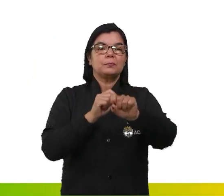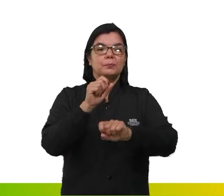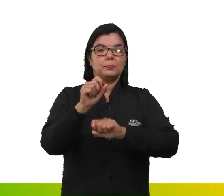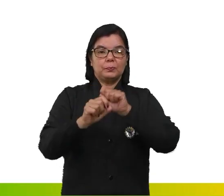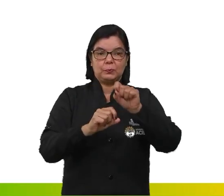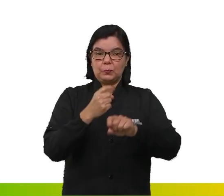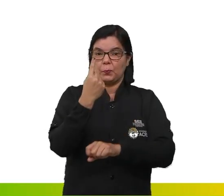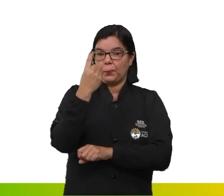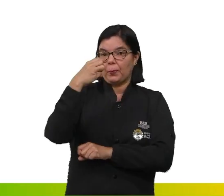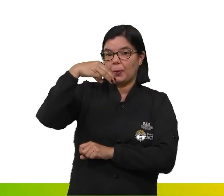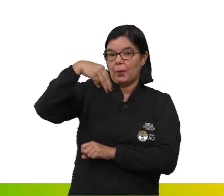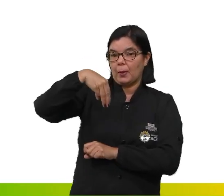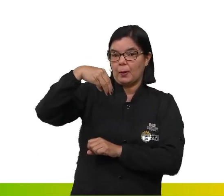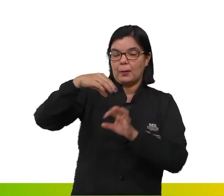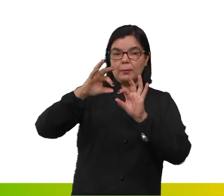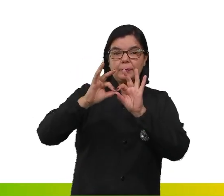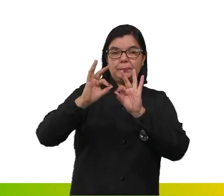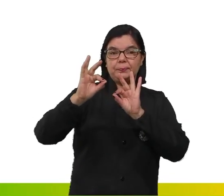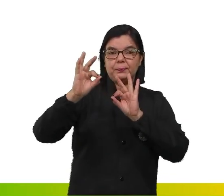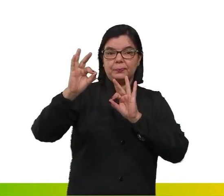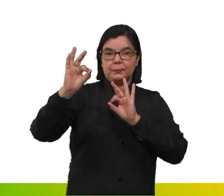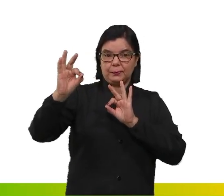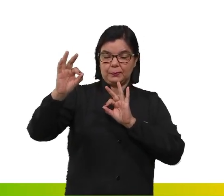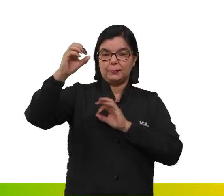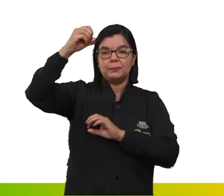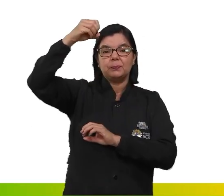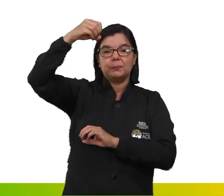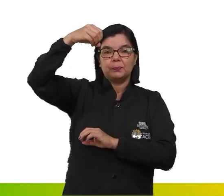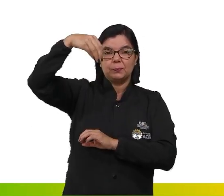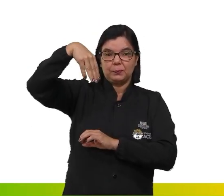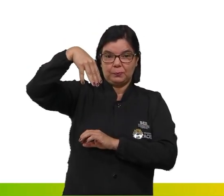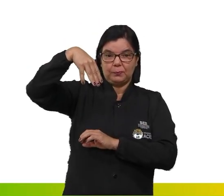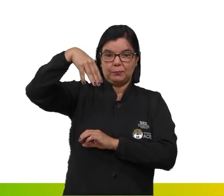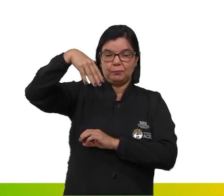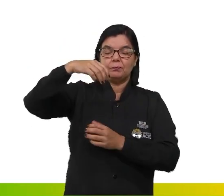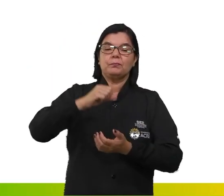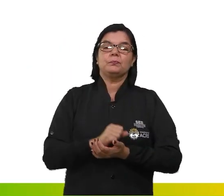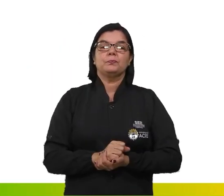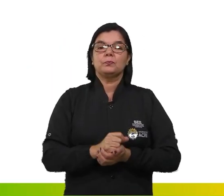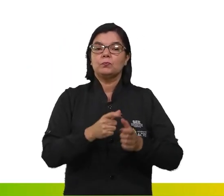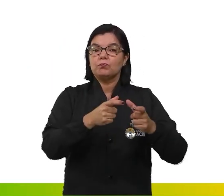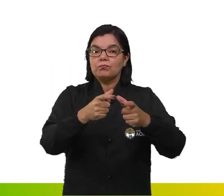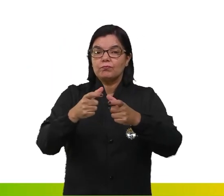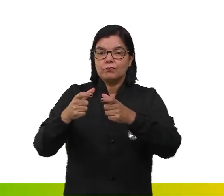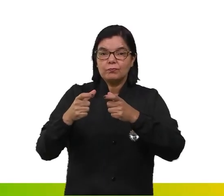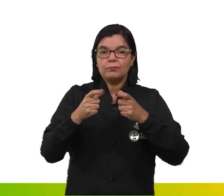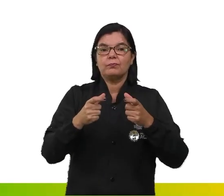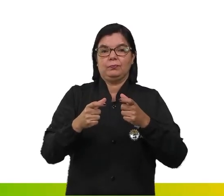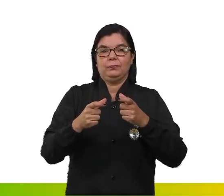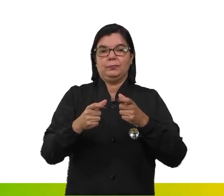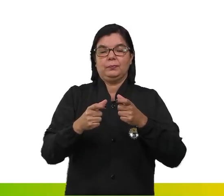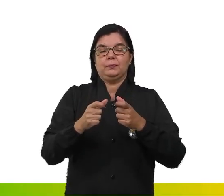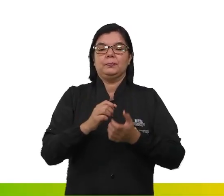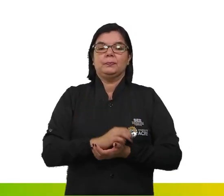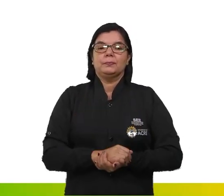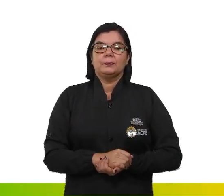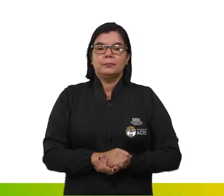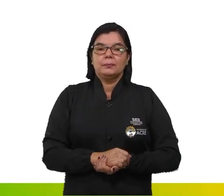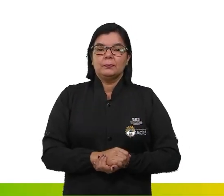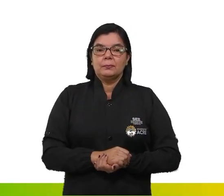Um metro é a distância que a luz percorre no vácuo. Essa distância aqui.